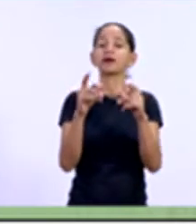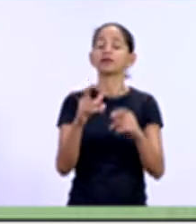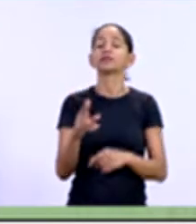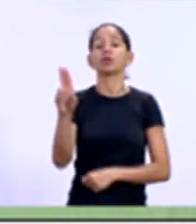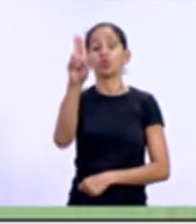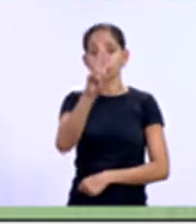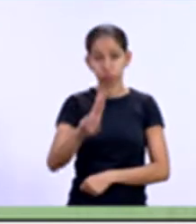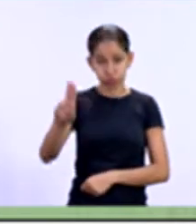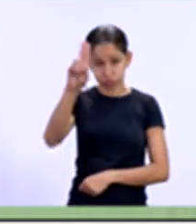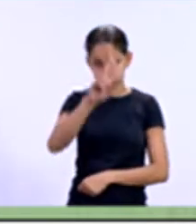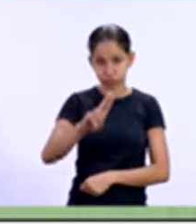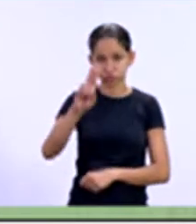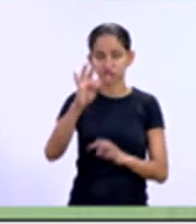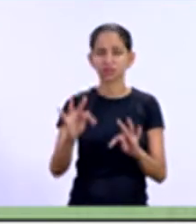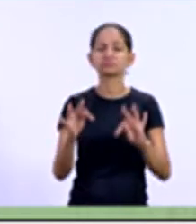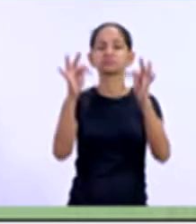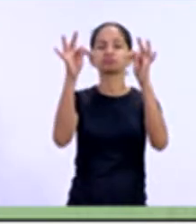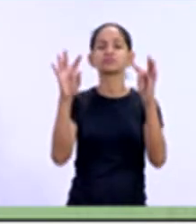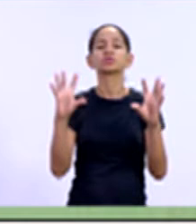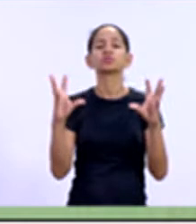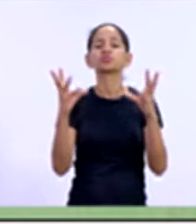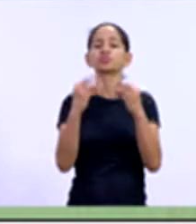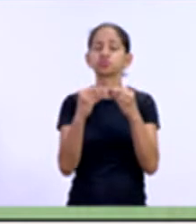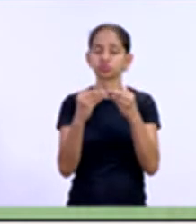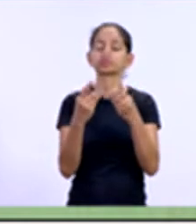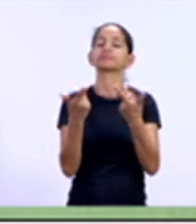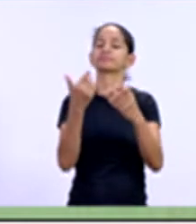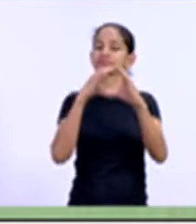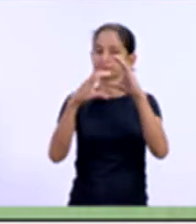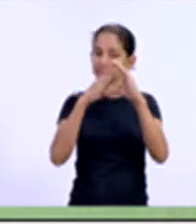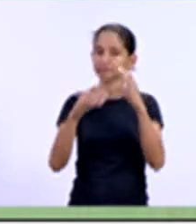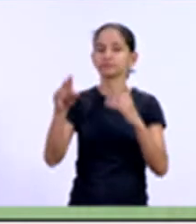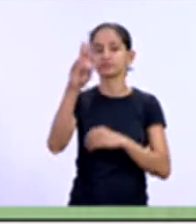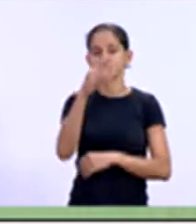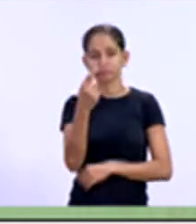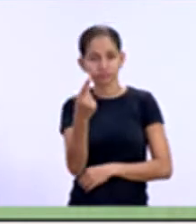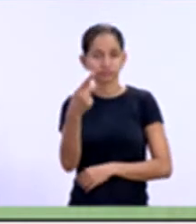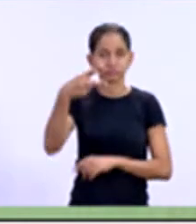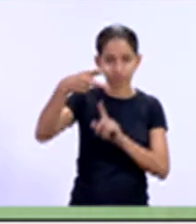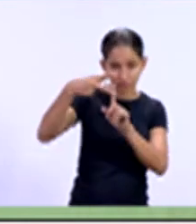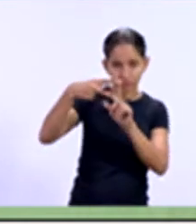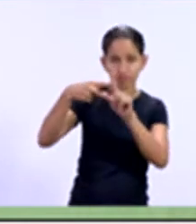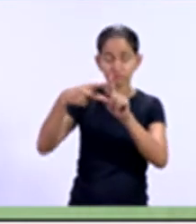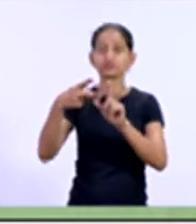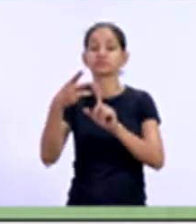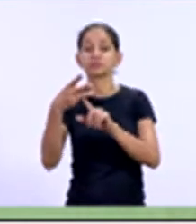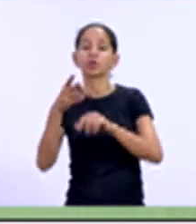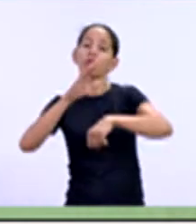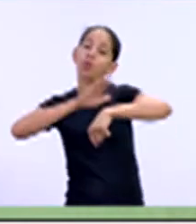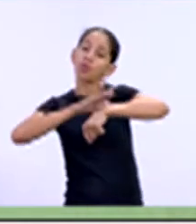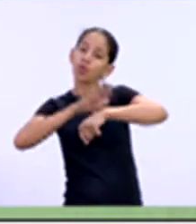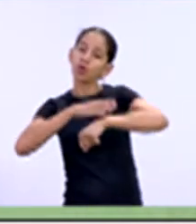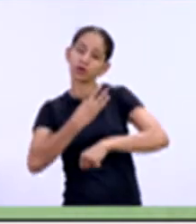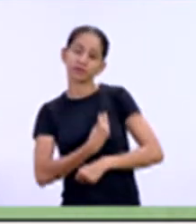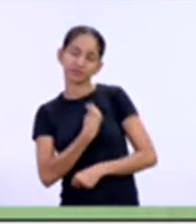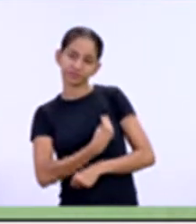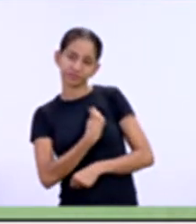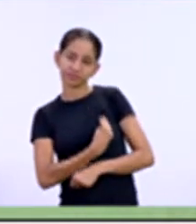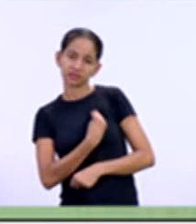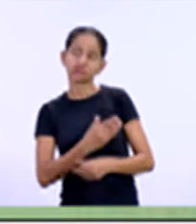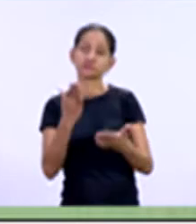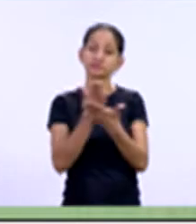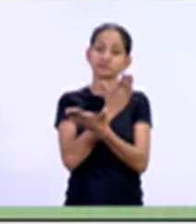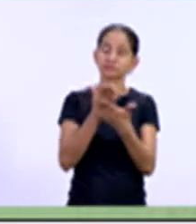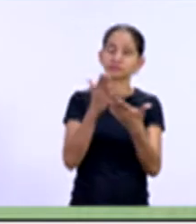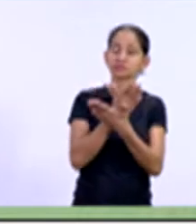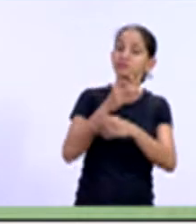da informação e da comunicação com momentos presenciais e o